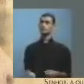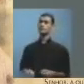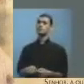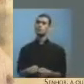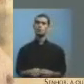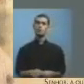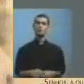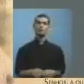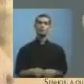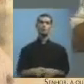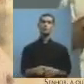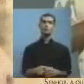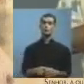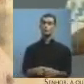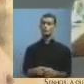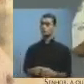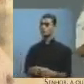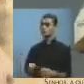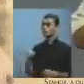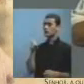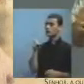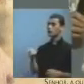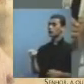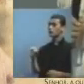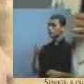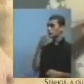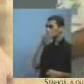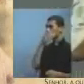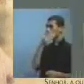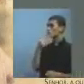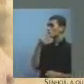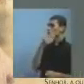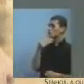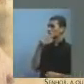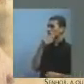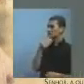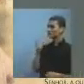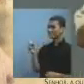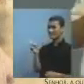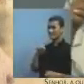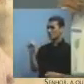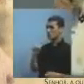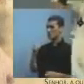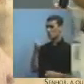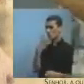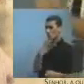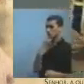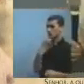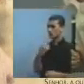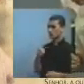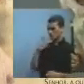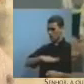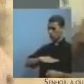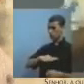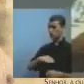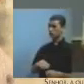época. Esse menino é irrecuperável. O pai dele não prestava, a mãe dele o amamentou